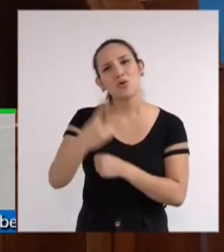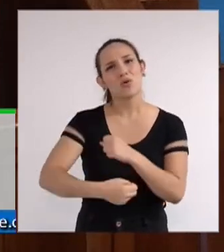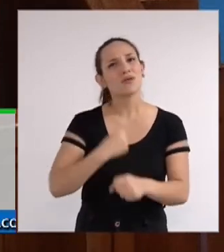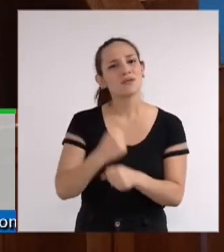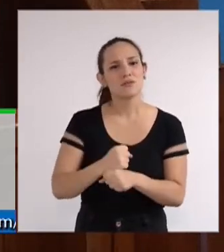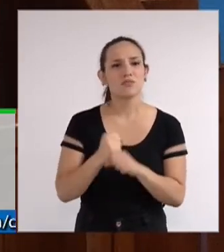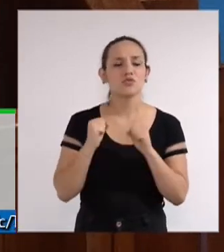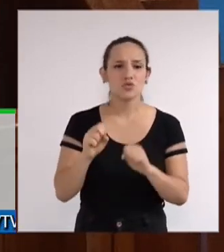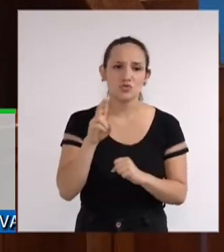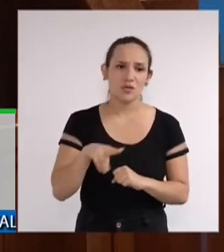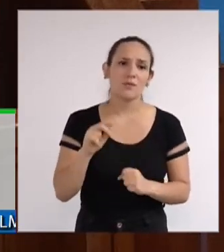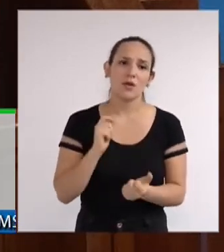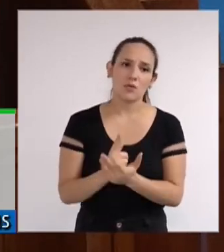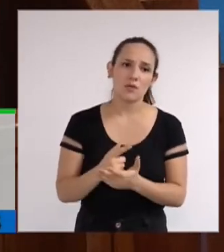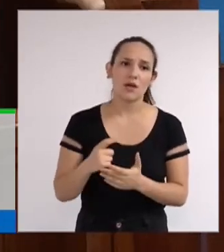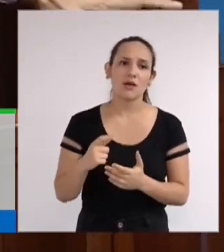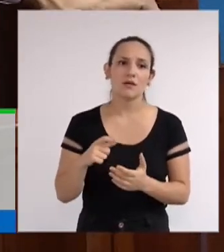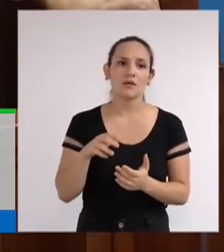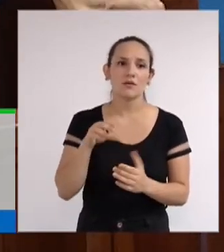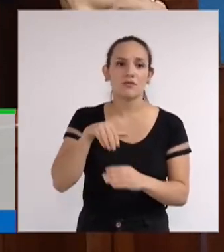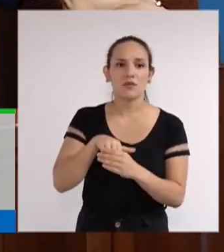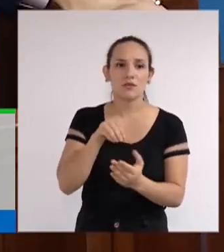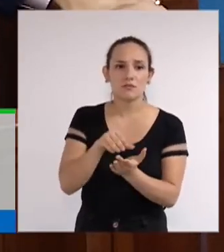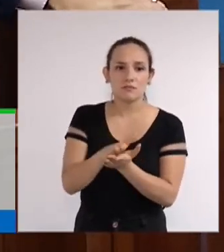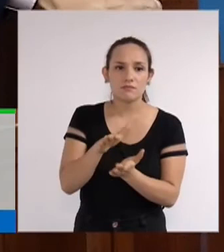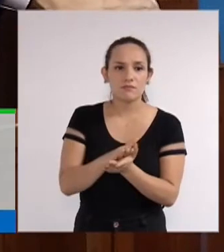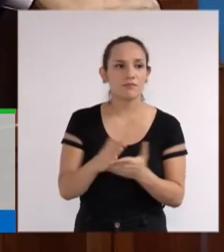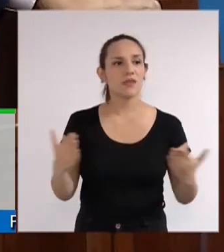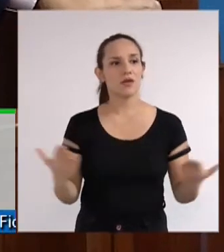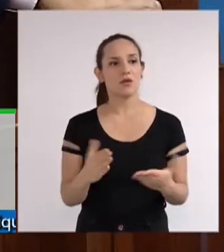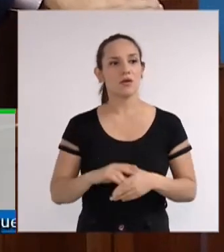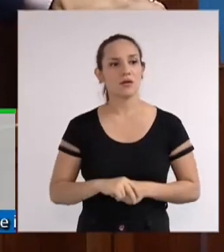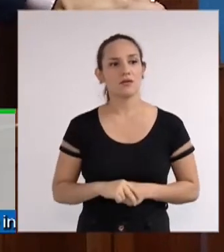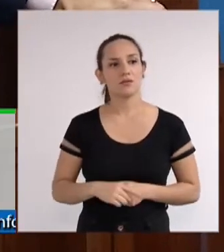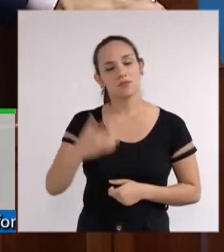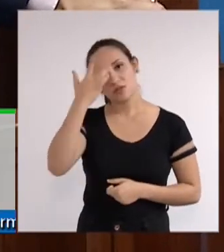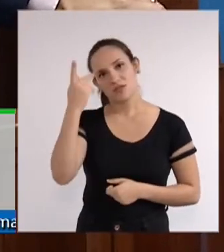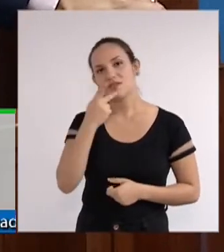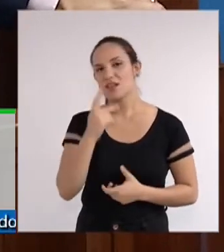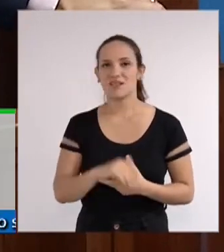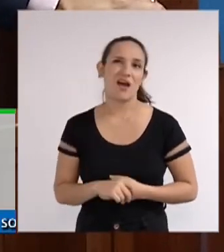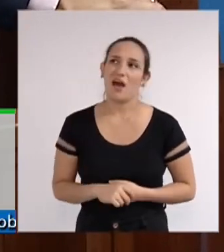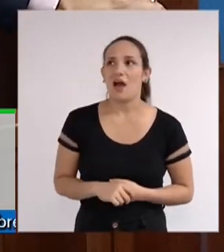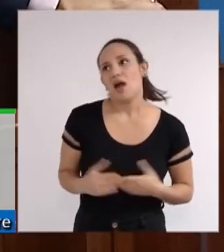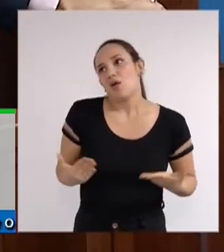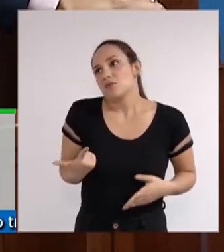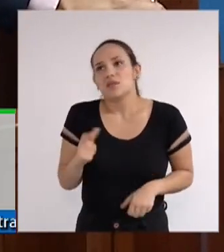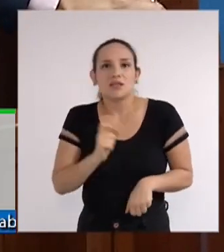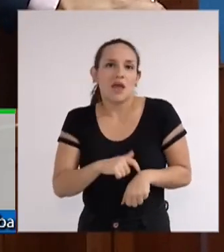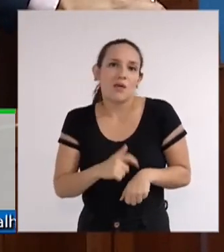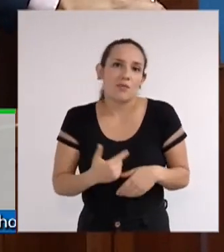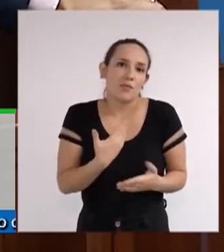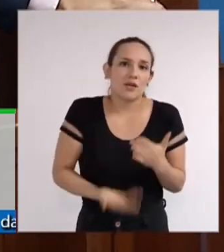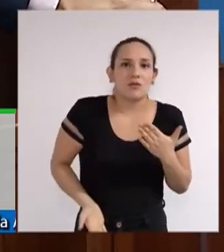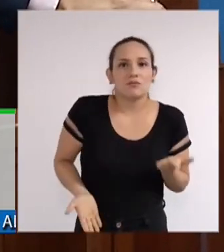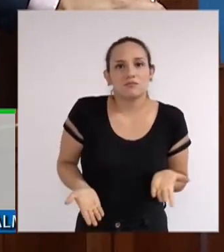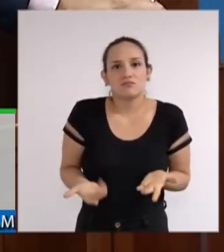ter sido utilizados para implementar o voto. E hoje eles dizem, não há tempo, não há viabilidade